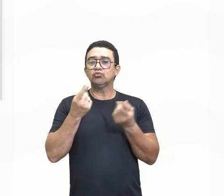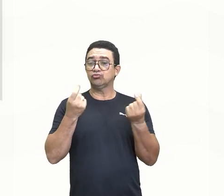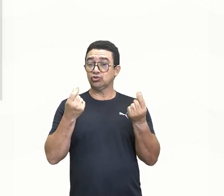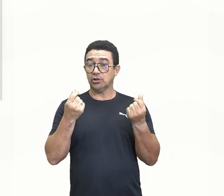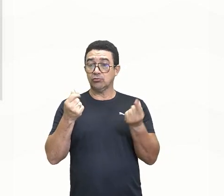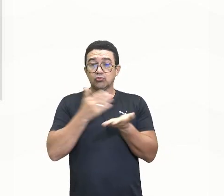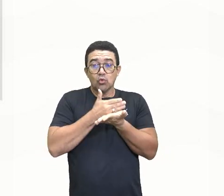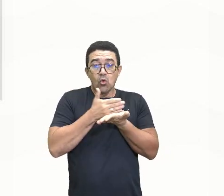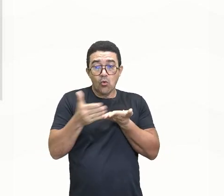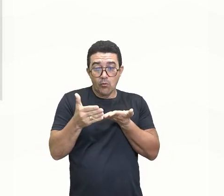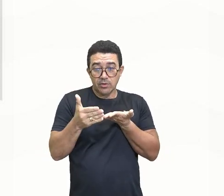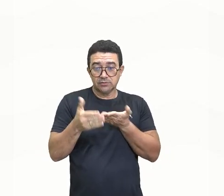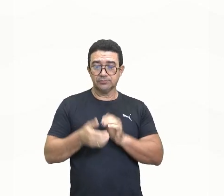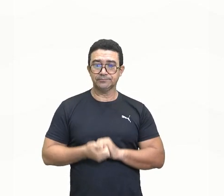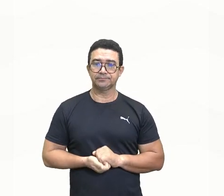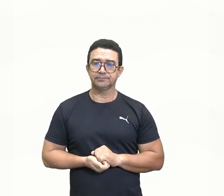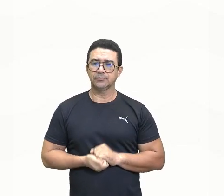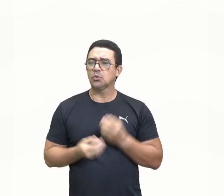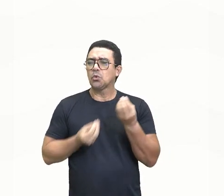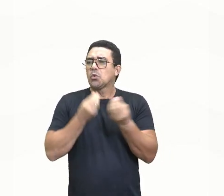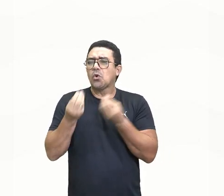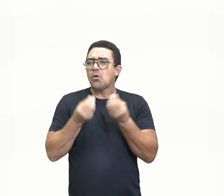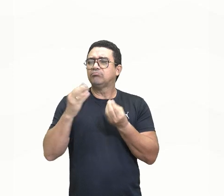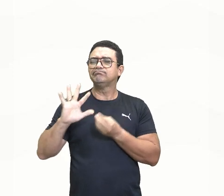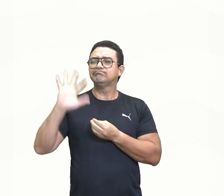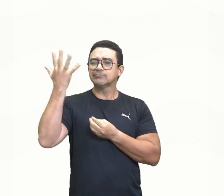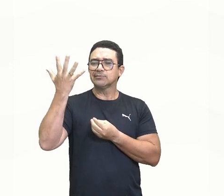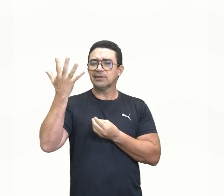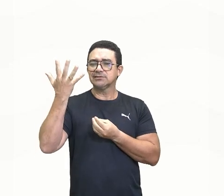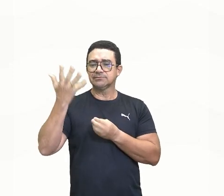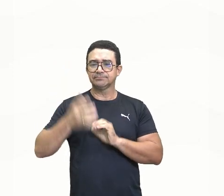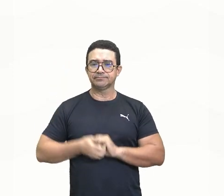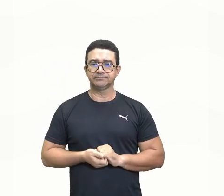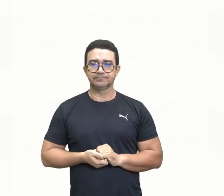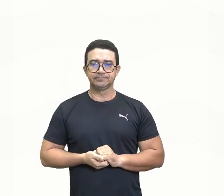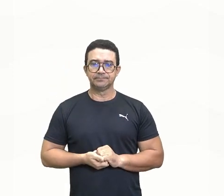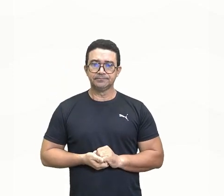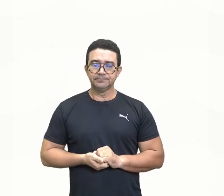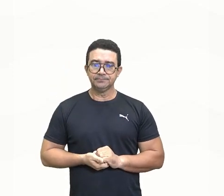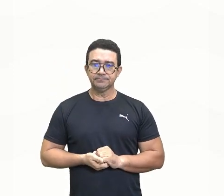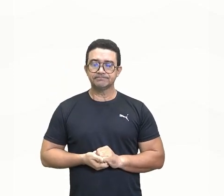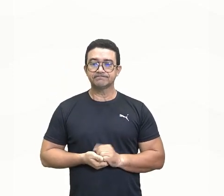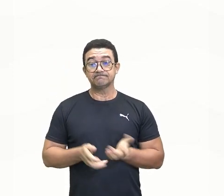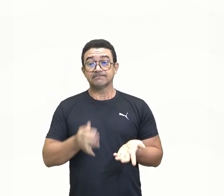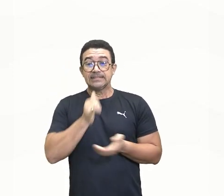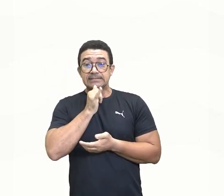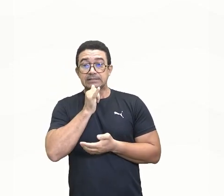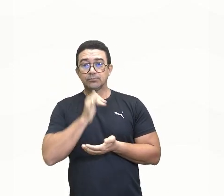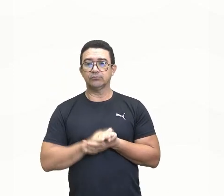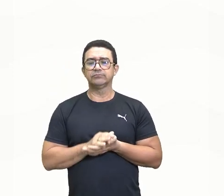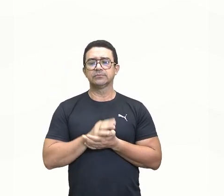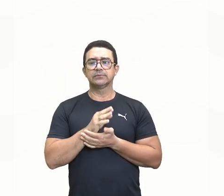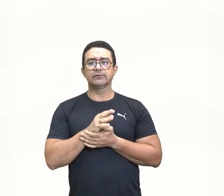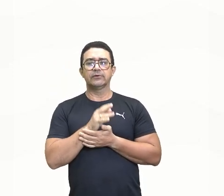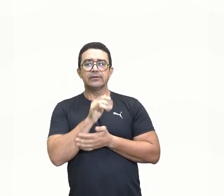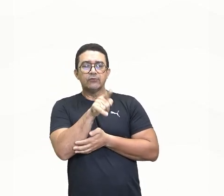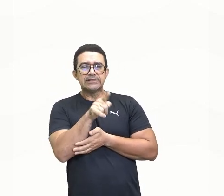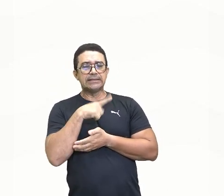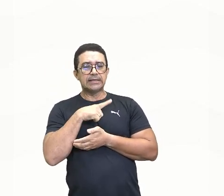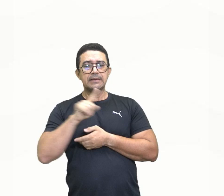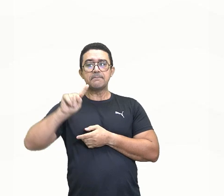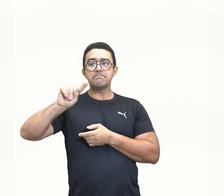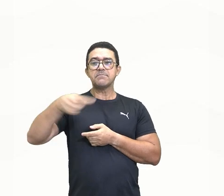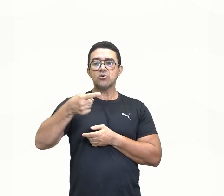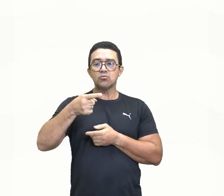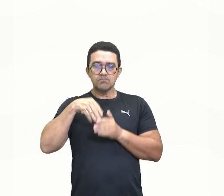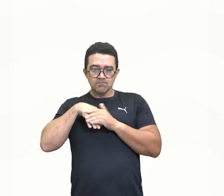inicial. Como isso funciona mesmo na prática? Vamos lá. Suponha que você tem 1.000